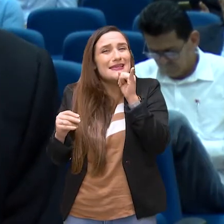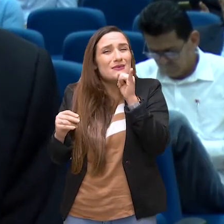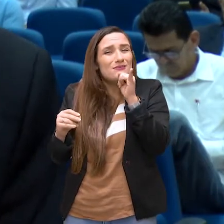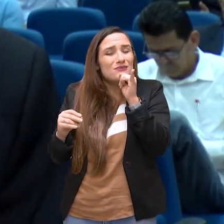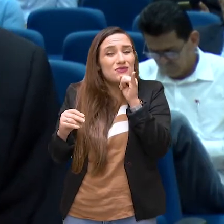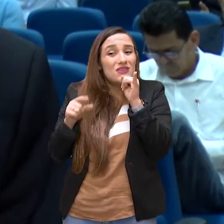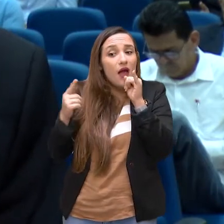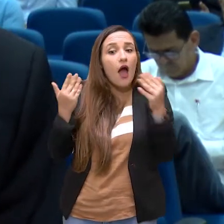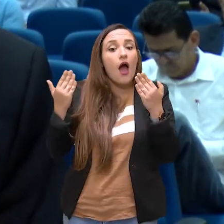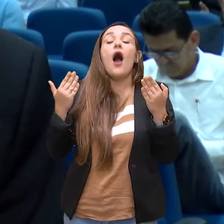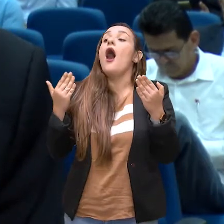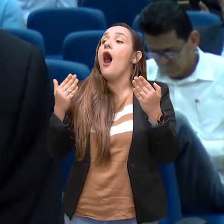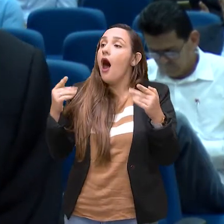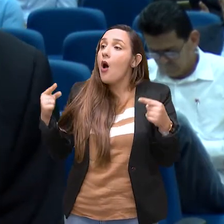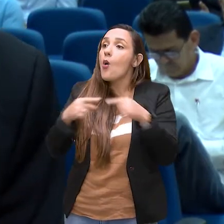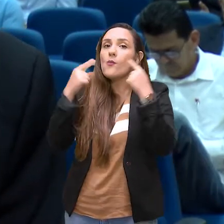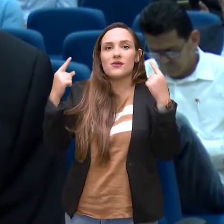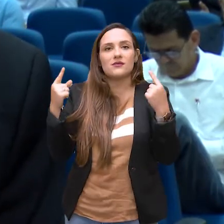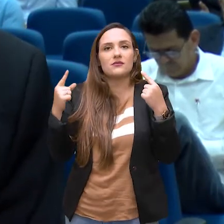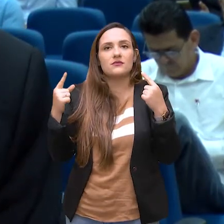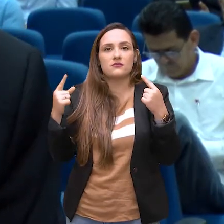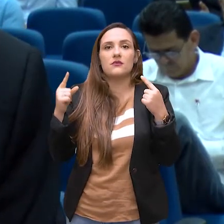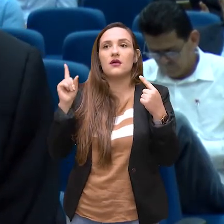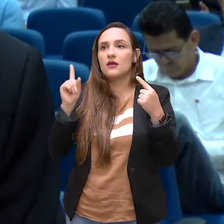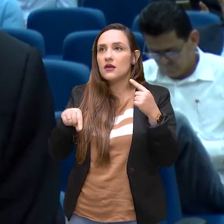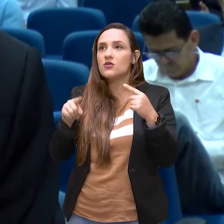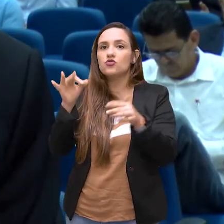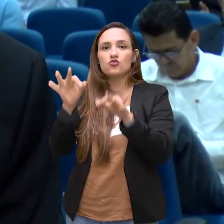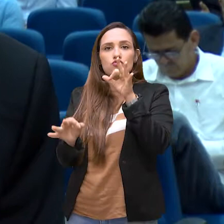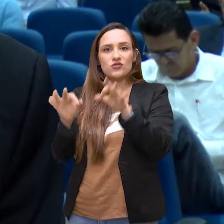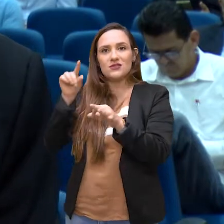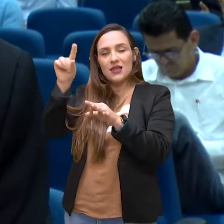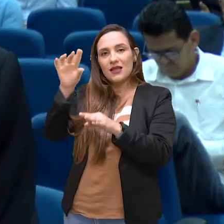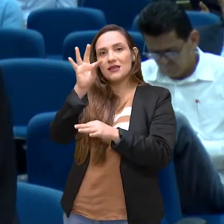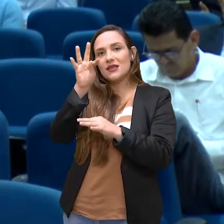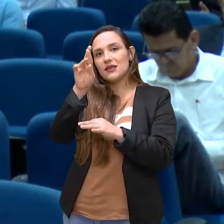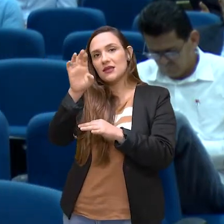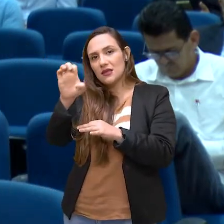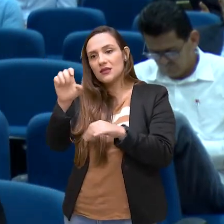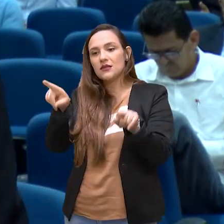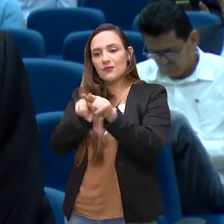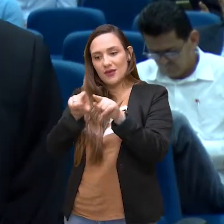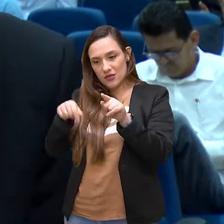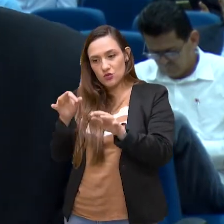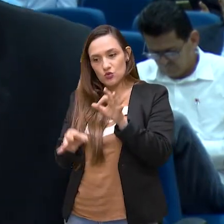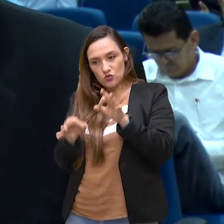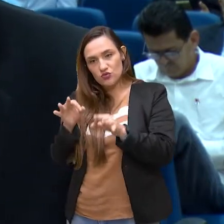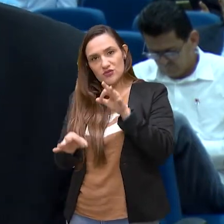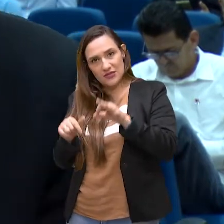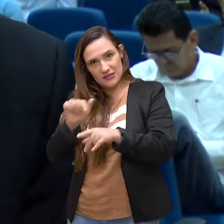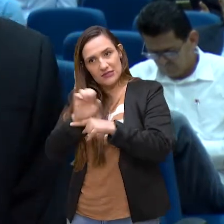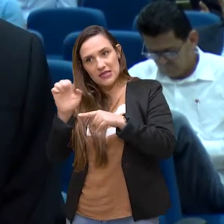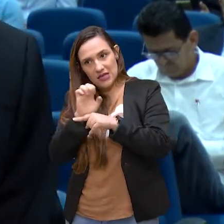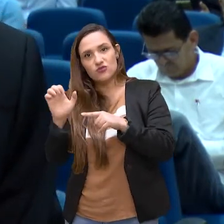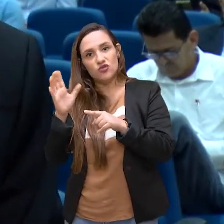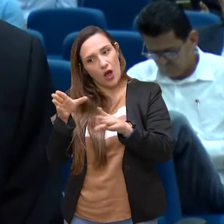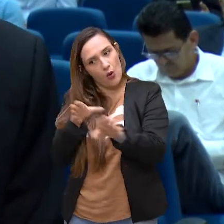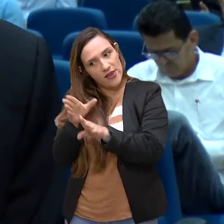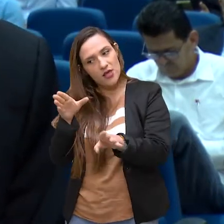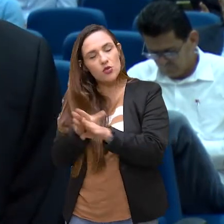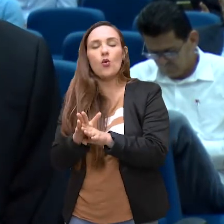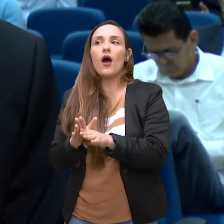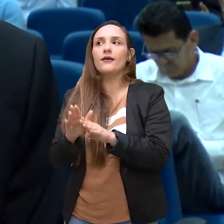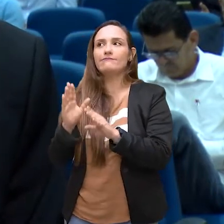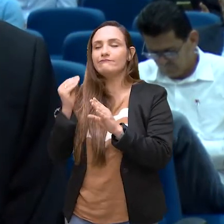exemplos práticos, exemplos que estão na jurisprudência da Justiça Eleitoral, que estão na jurisprudência administrativa do Estado e que